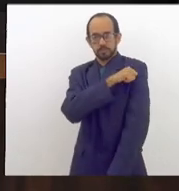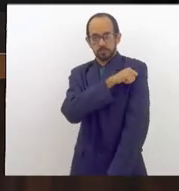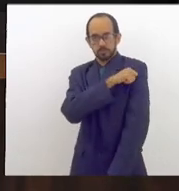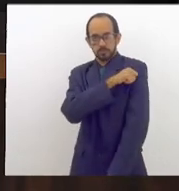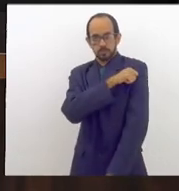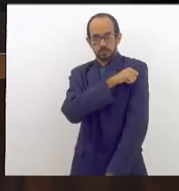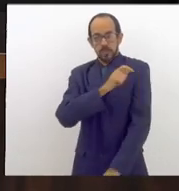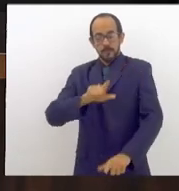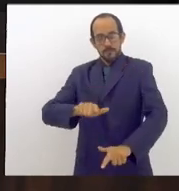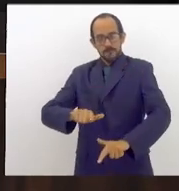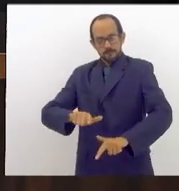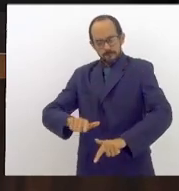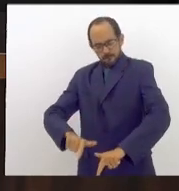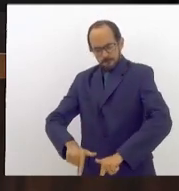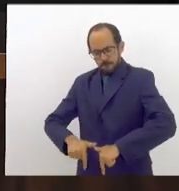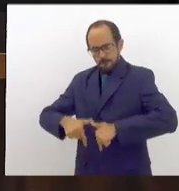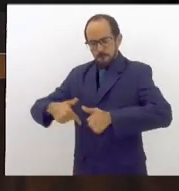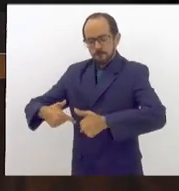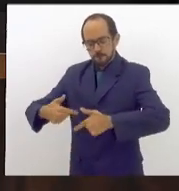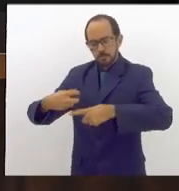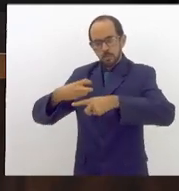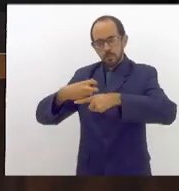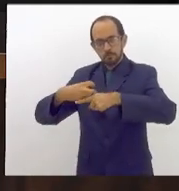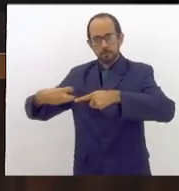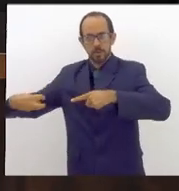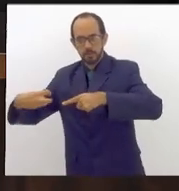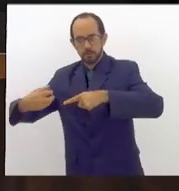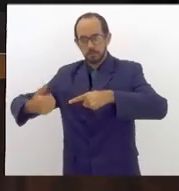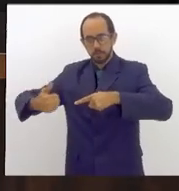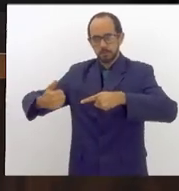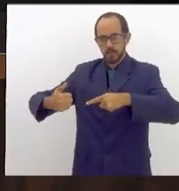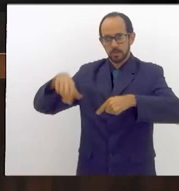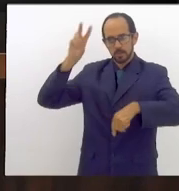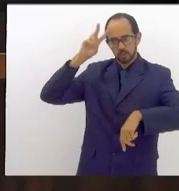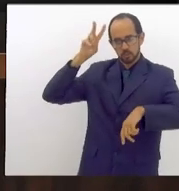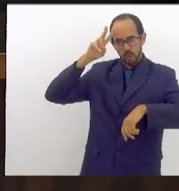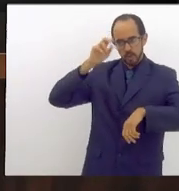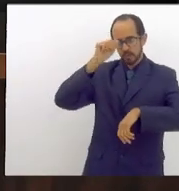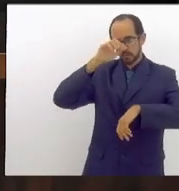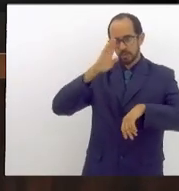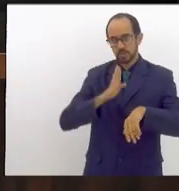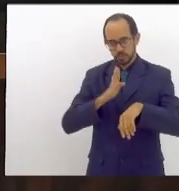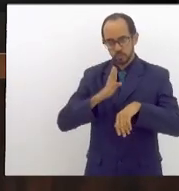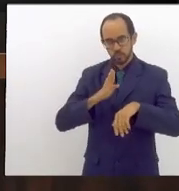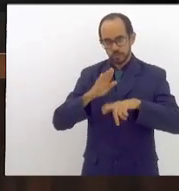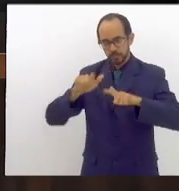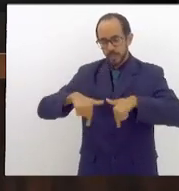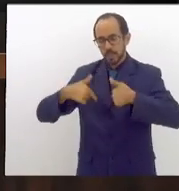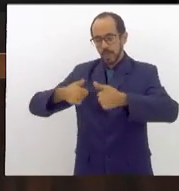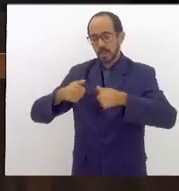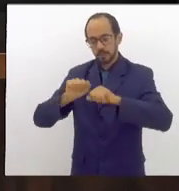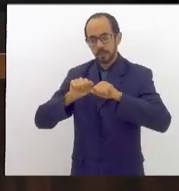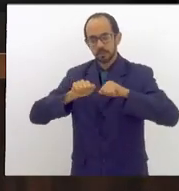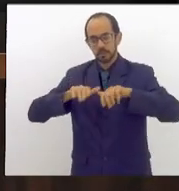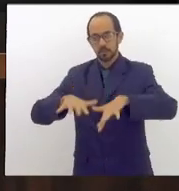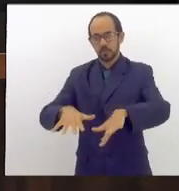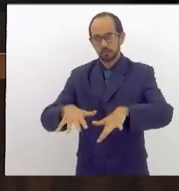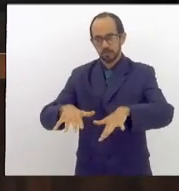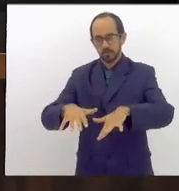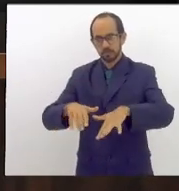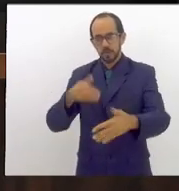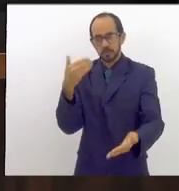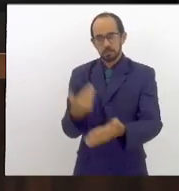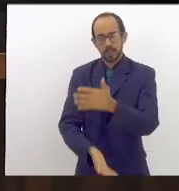de um governador o primeiro da história do país caramos a pandemia Mundial perdemos dois